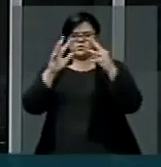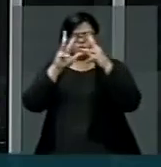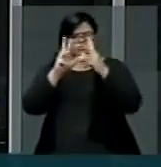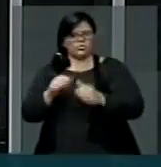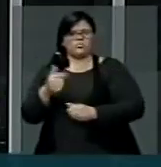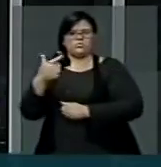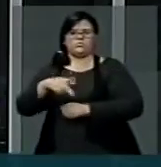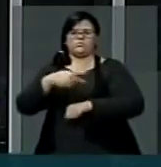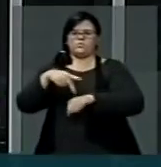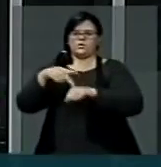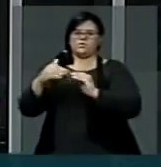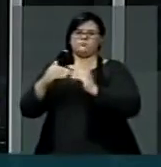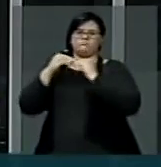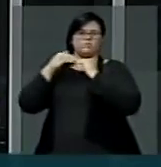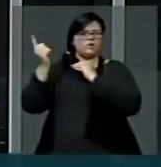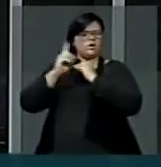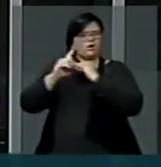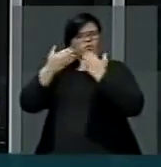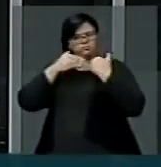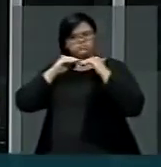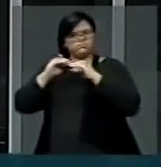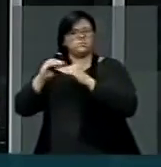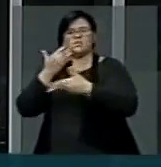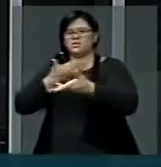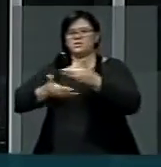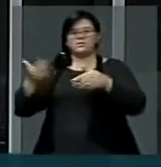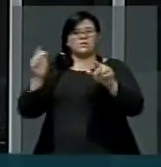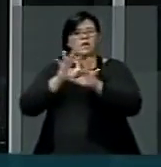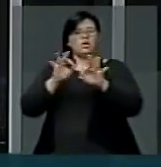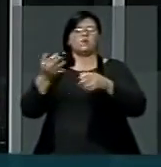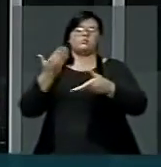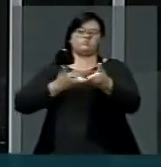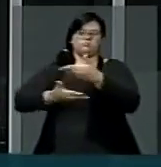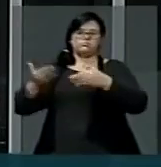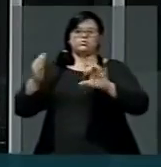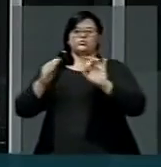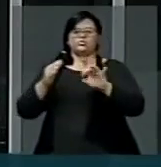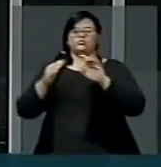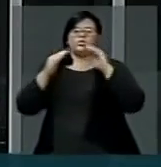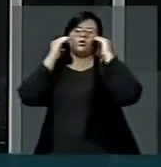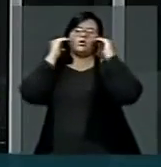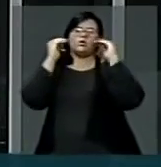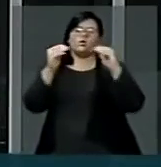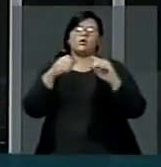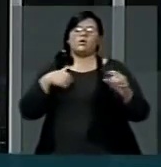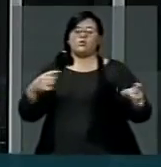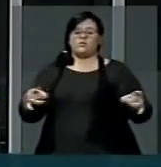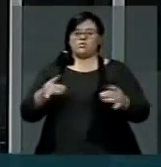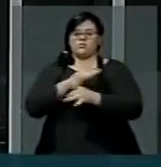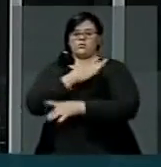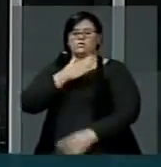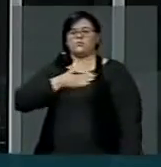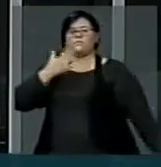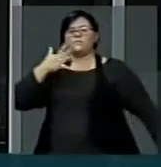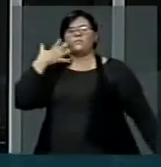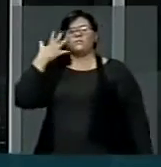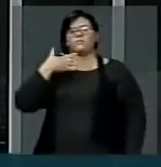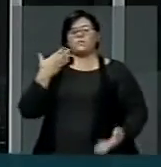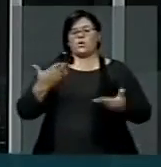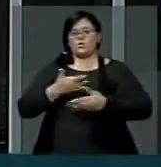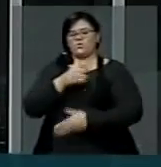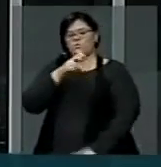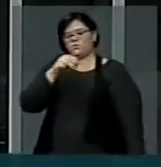outros países. Portanto, senhor presidente, nós então encerramos aqui o pronunciamento que fizemos aqui no grande